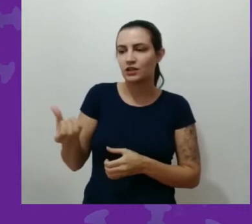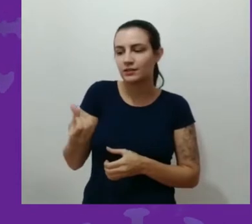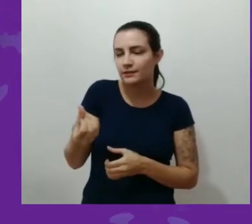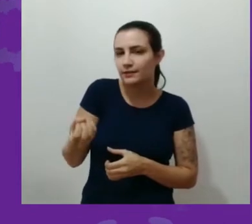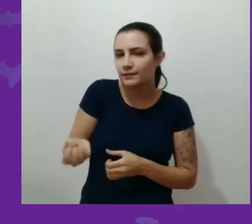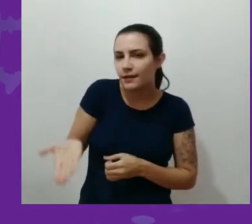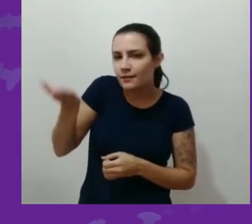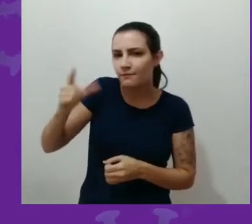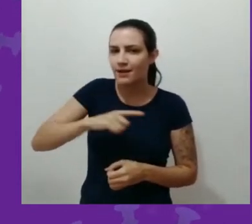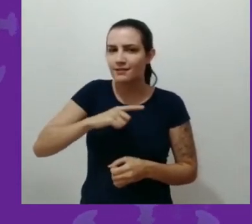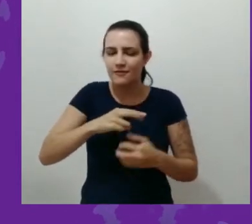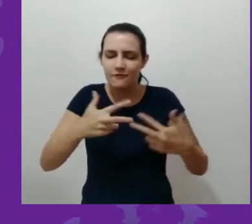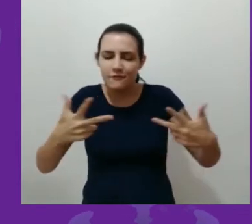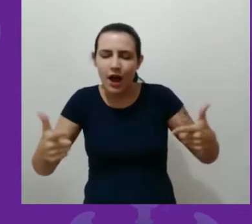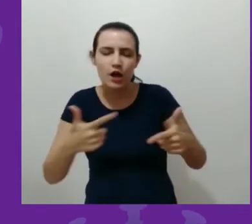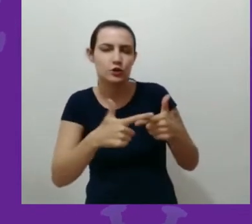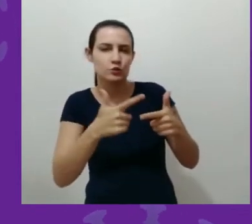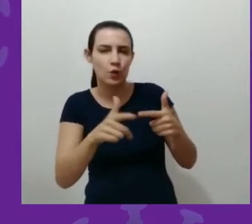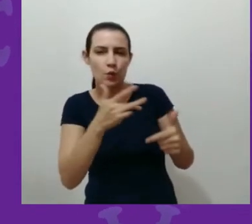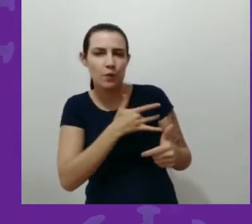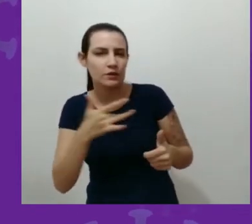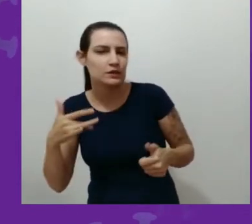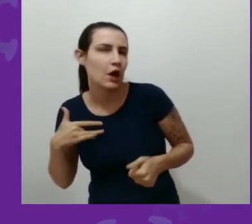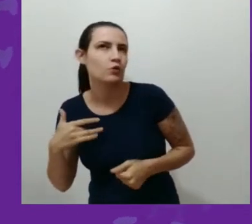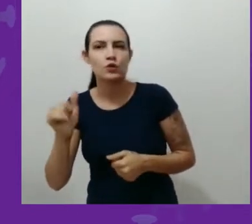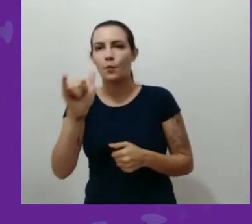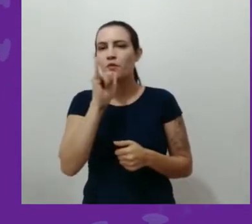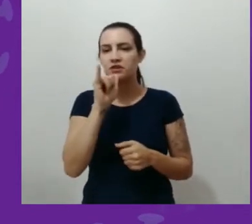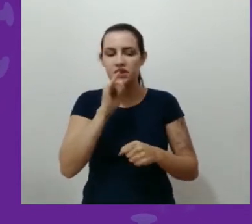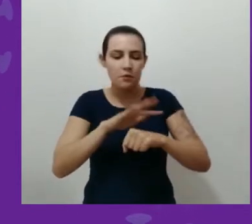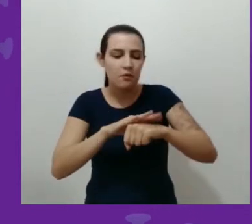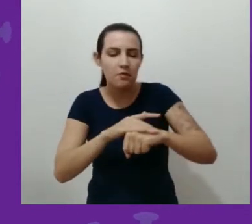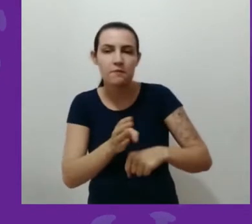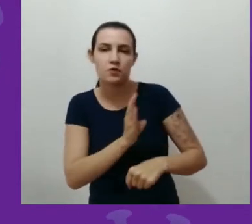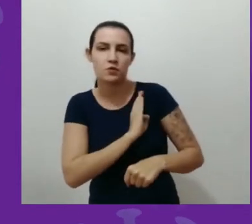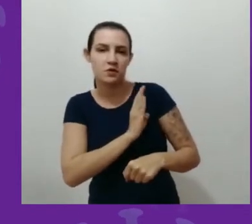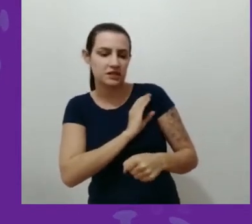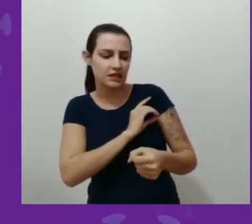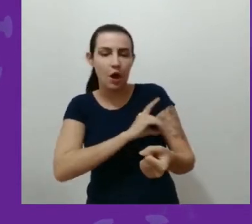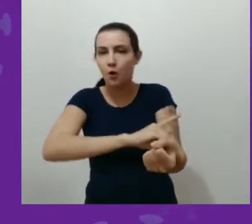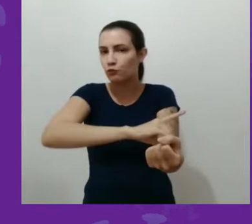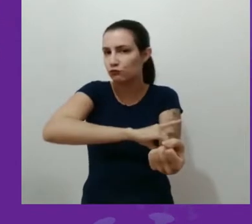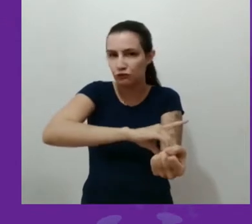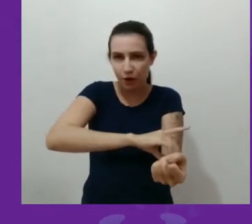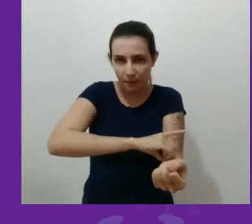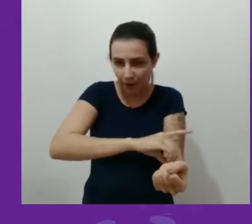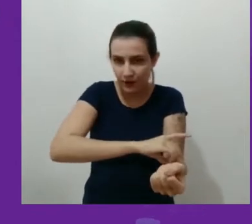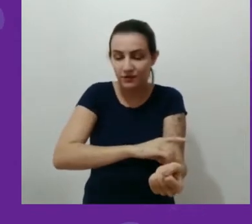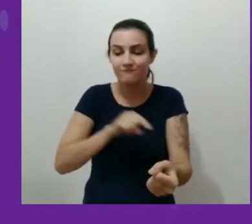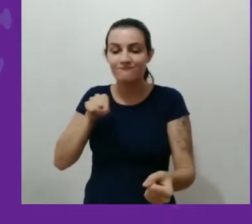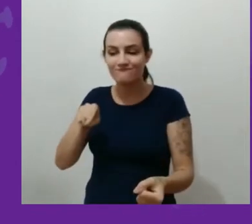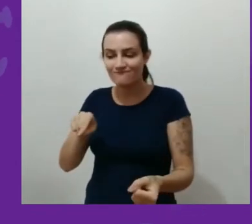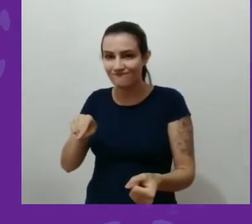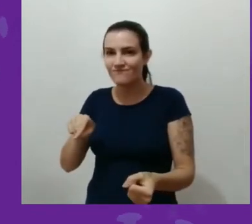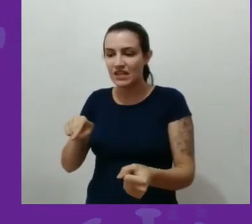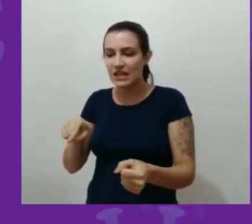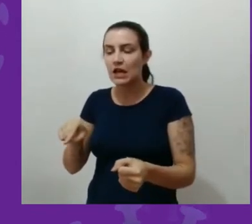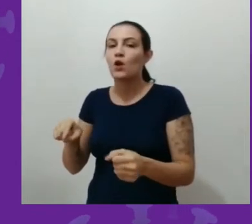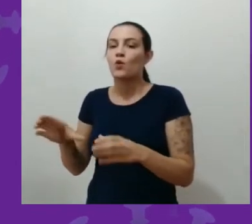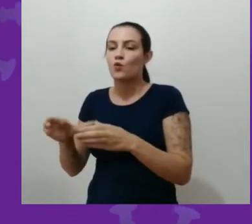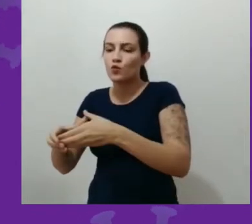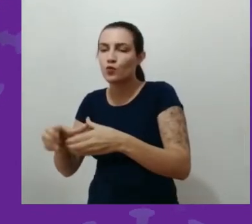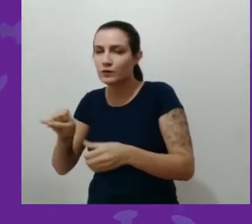60 anos, pessoas com diabetes, pressão alta, doenças cardíacas, doenças imunológicas, desnutridas,